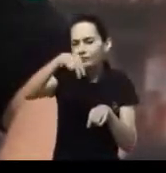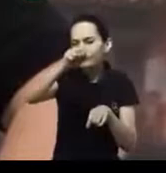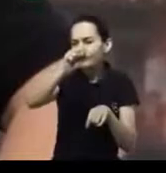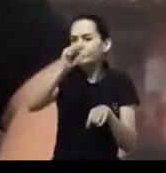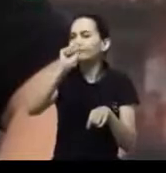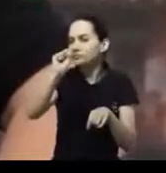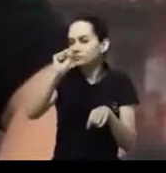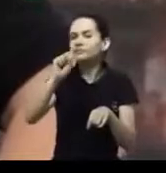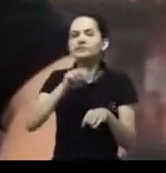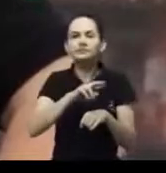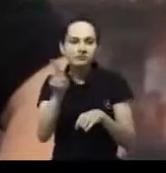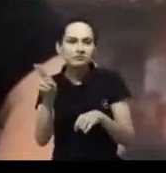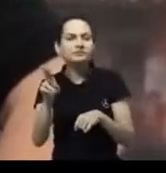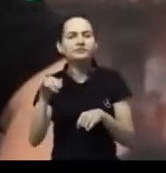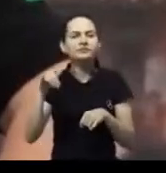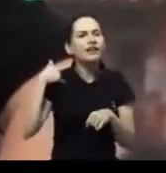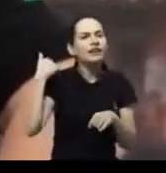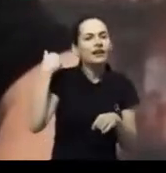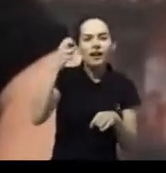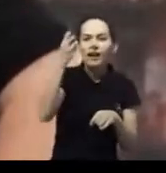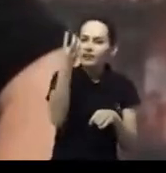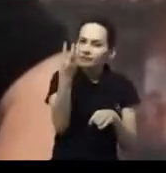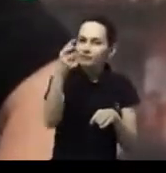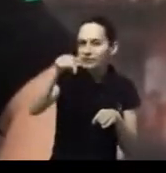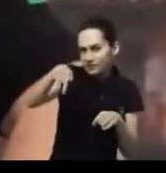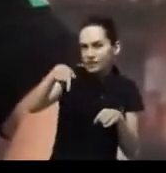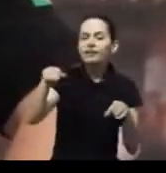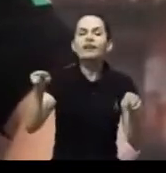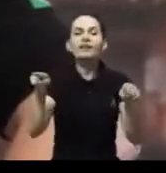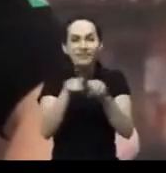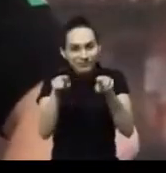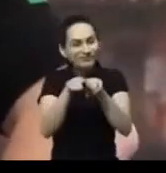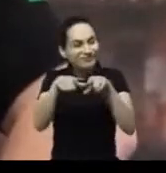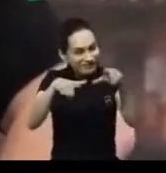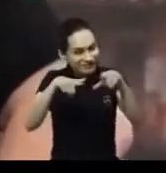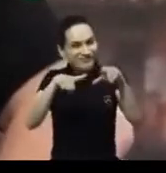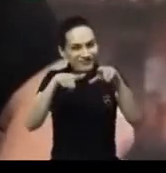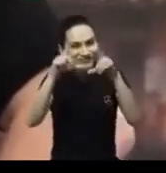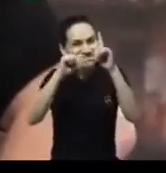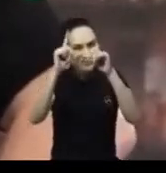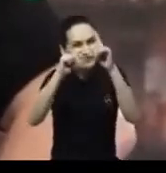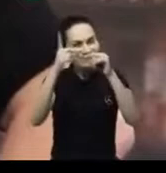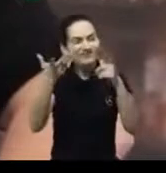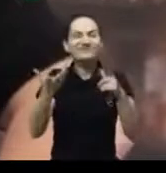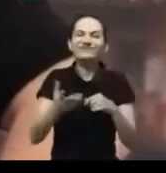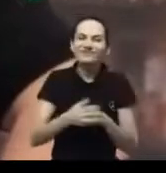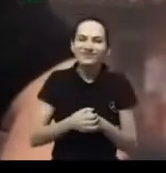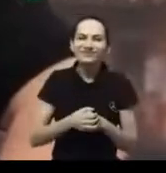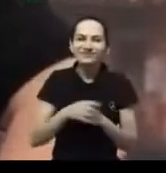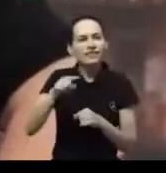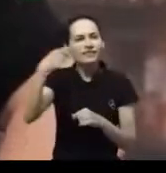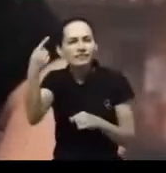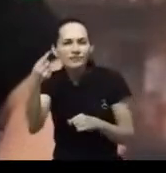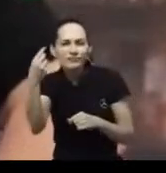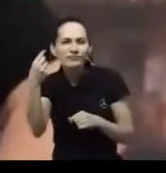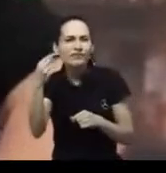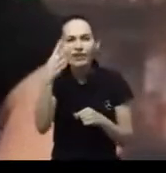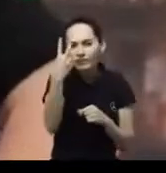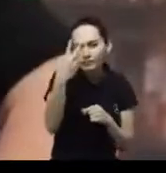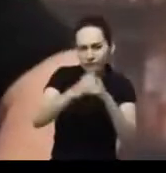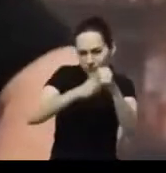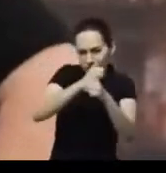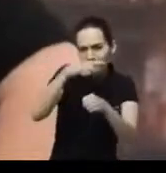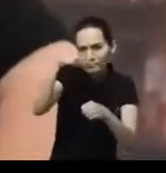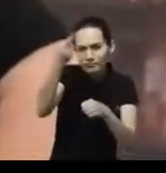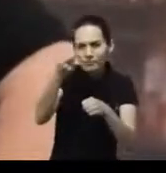ele ele hoje tá com 37 anos também trabalha na empresa logo em seguida dois anos